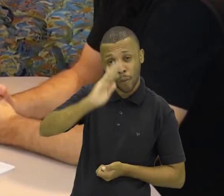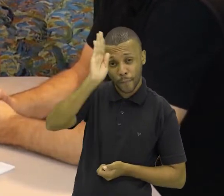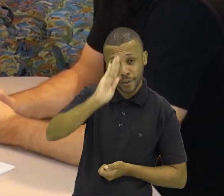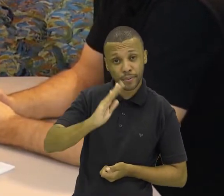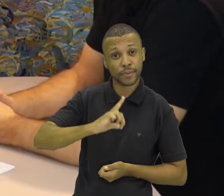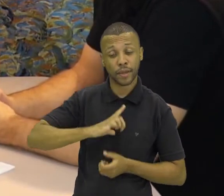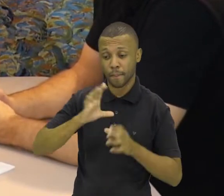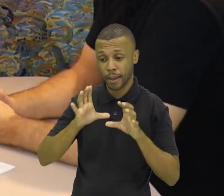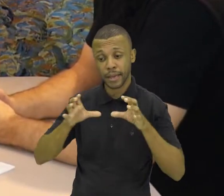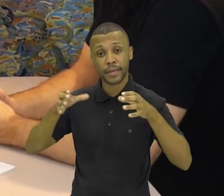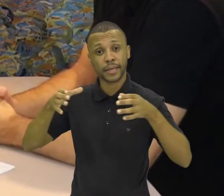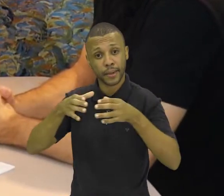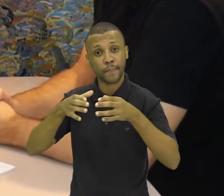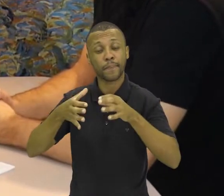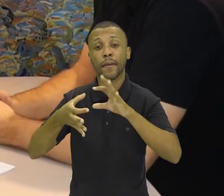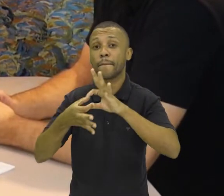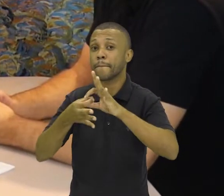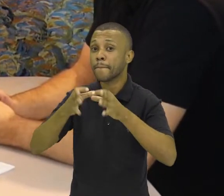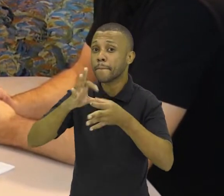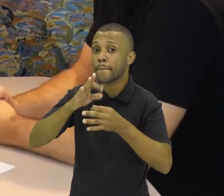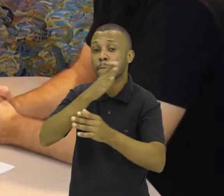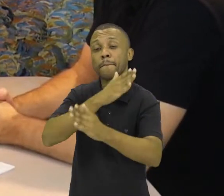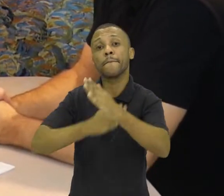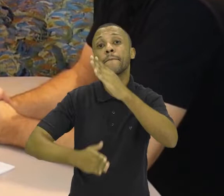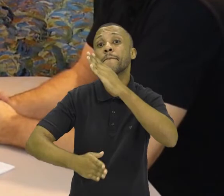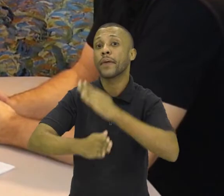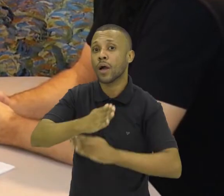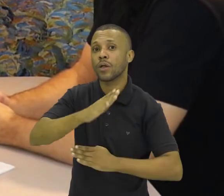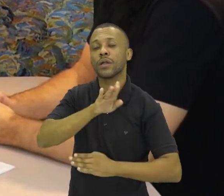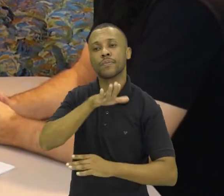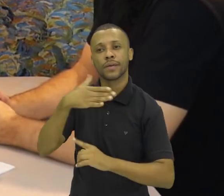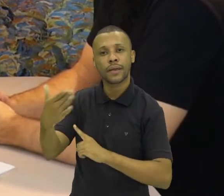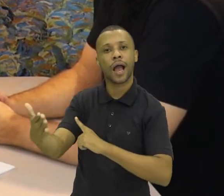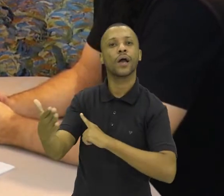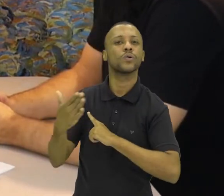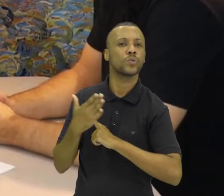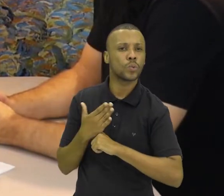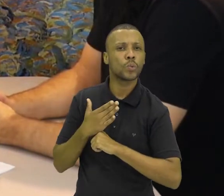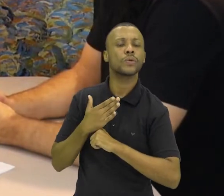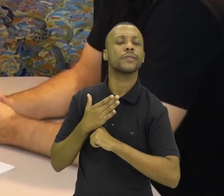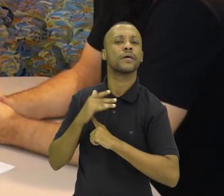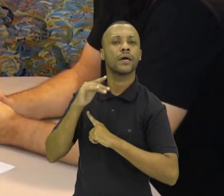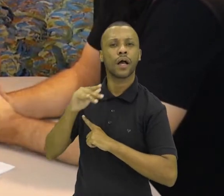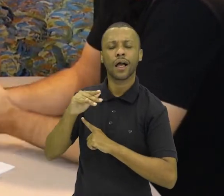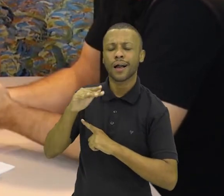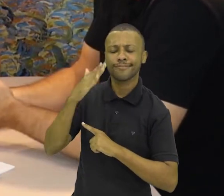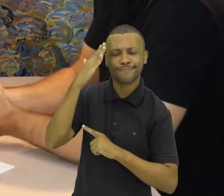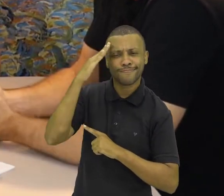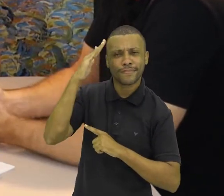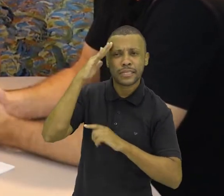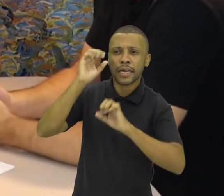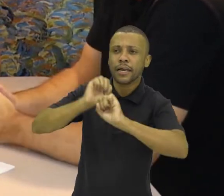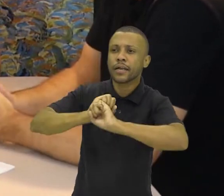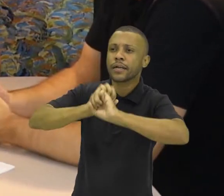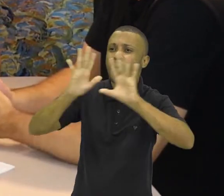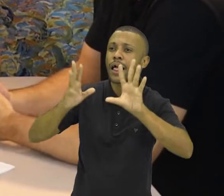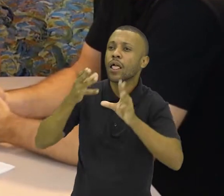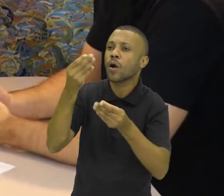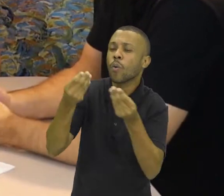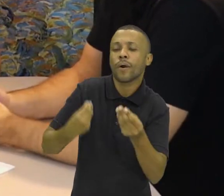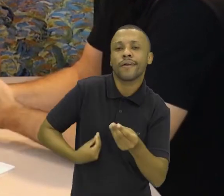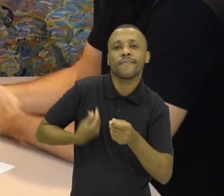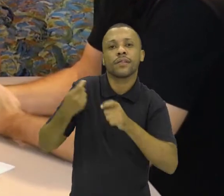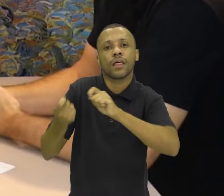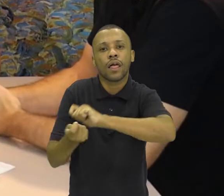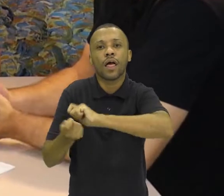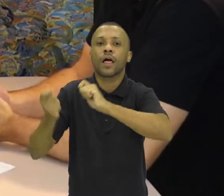equipe paralímpica, isso que você está querendo dizer, que, É. que traz muito mais Traz muito mais medalha. medalha, muito mais O Brasil- resultado, mas a parte de incentivo e